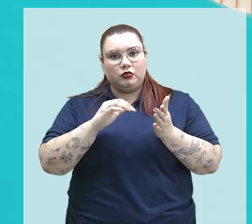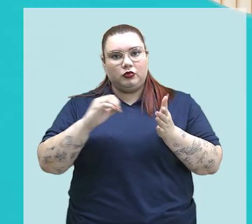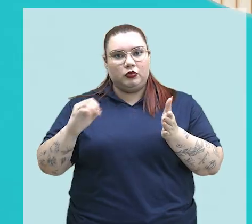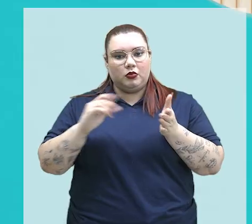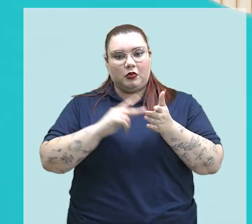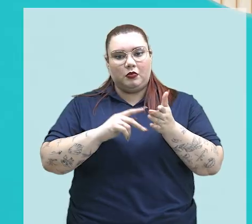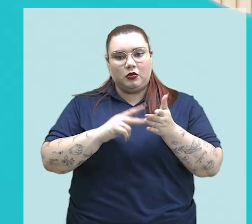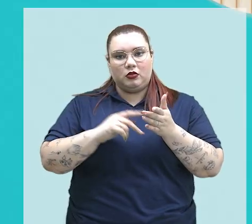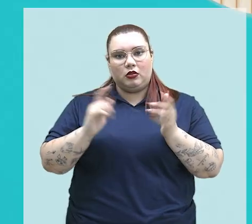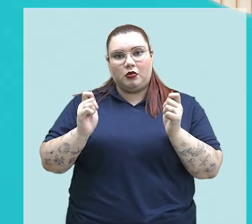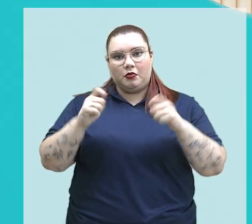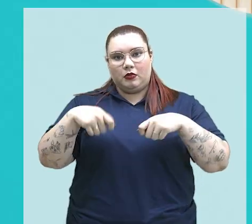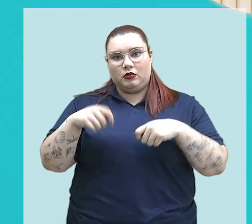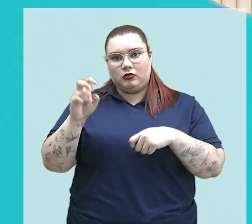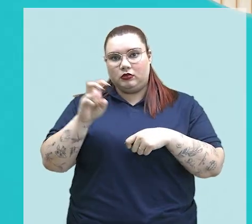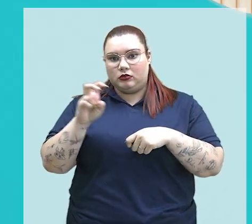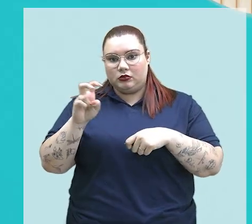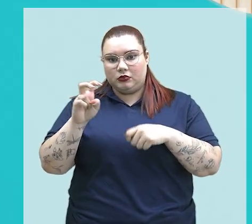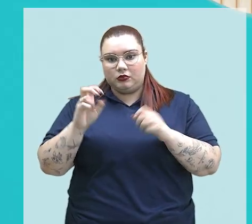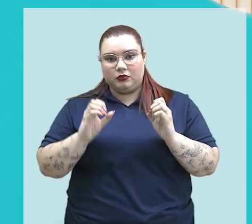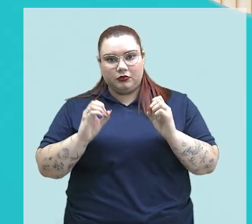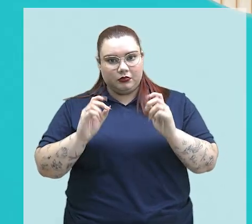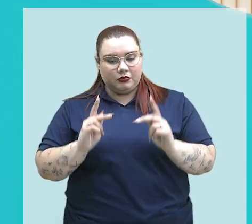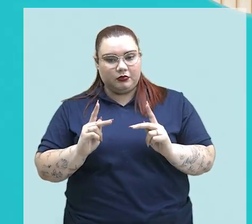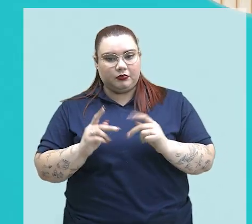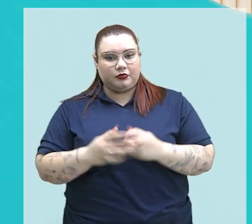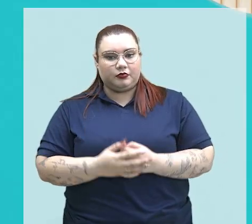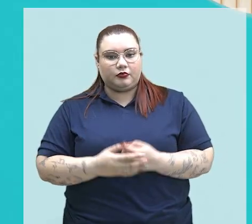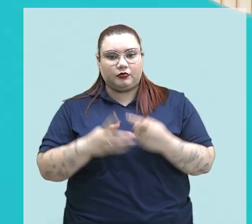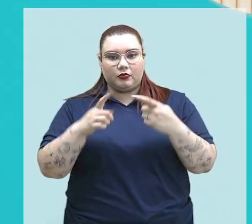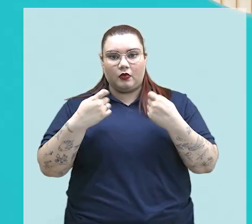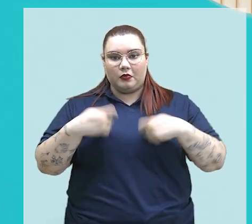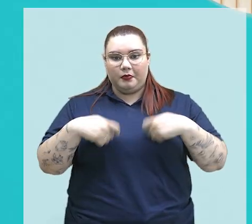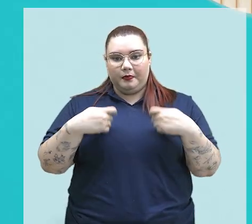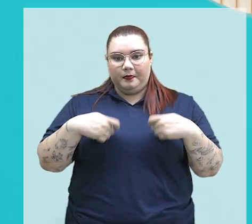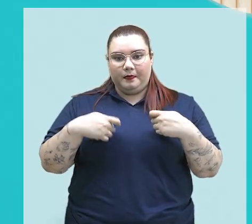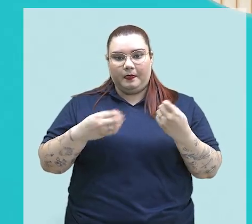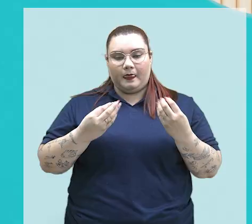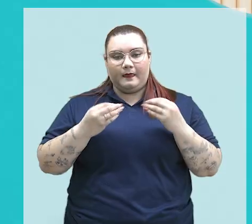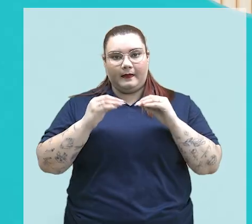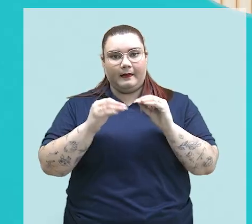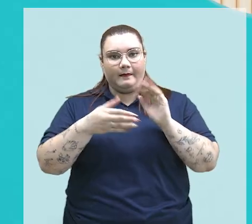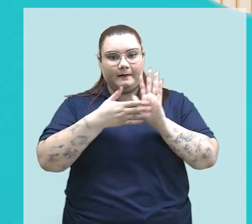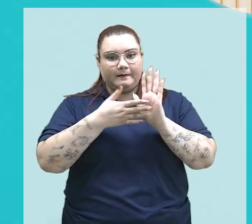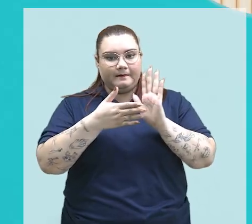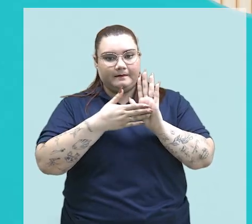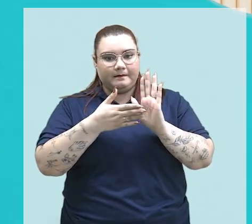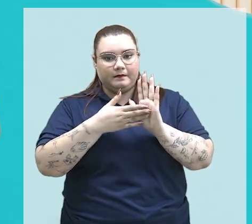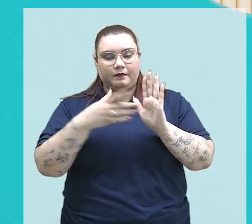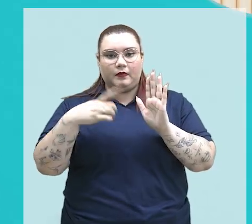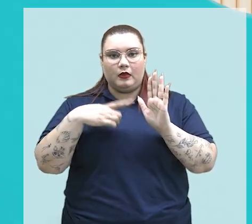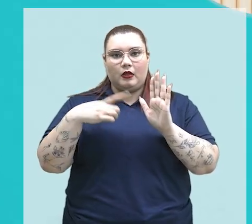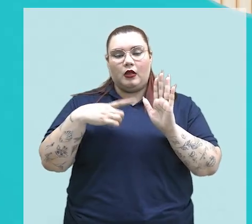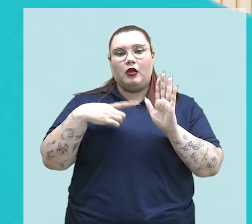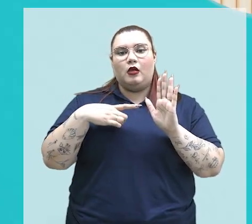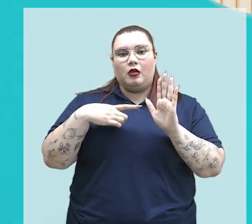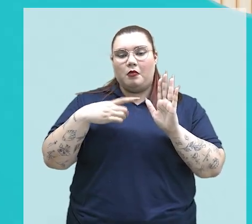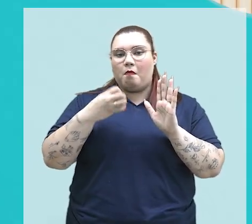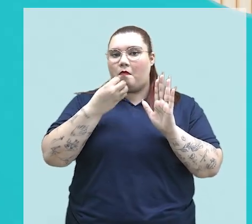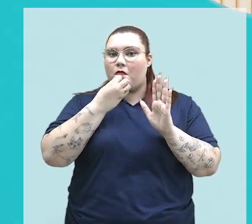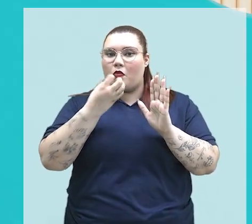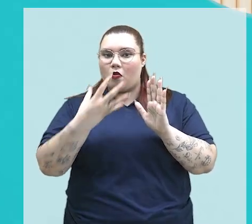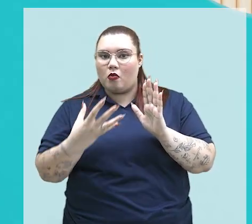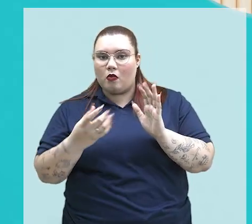dentro dessa competência que é o que o corretor está avaliando. Você precisa fazer com que essa proposta ela seja viável, que essa proposta